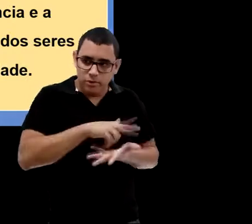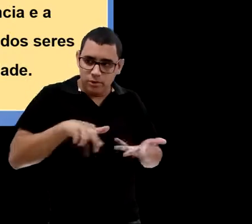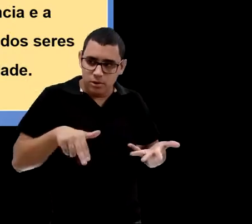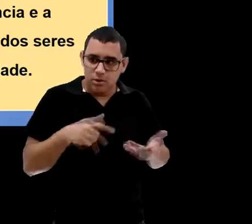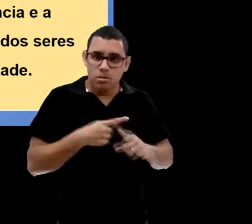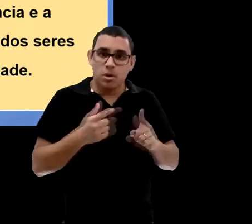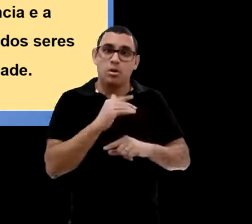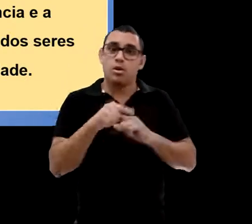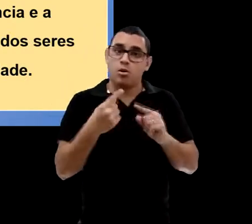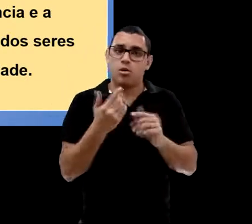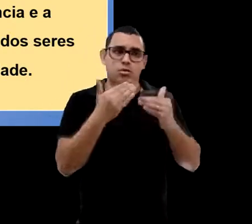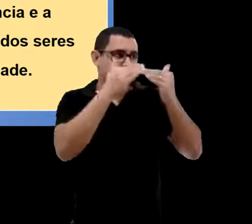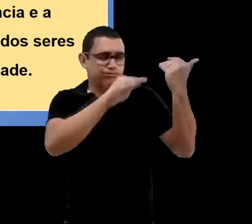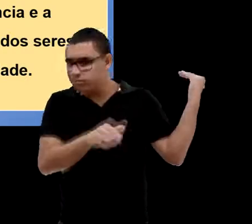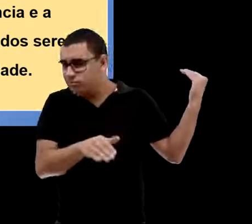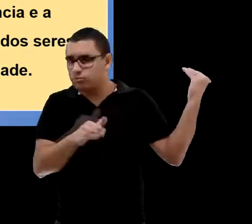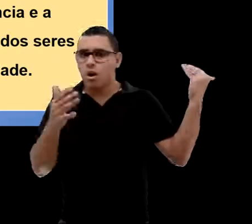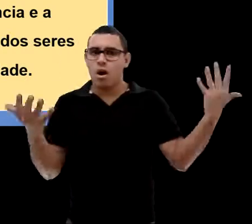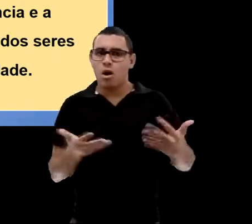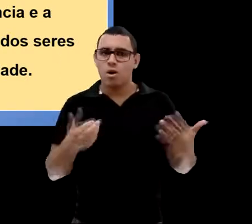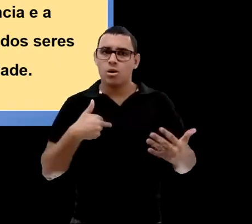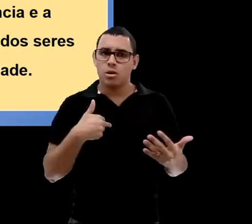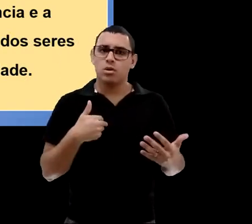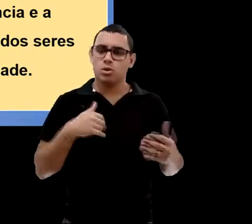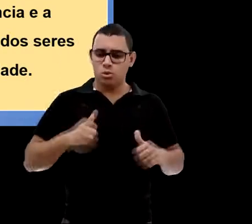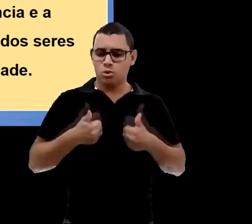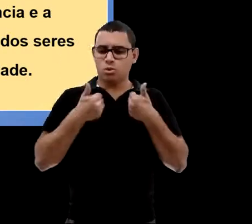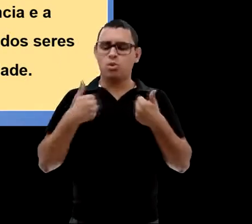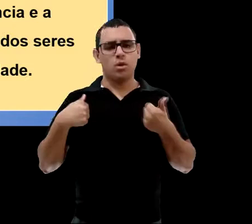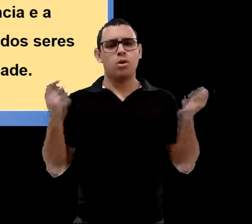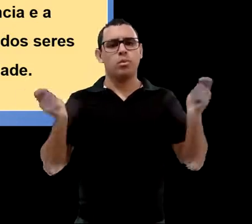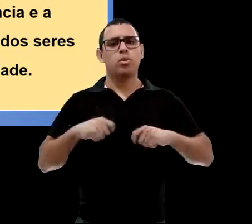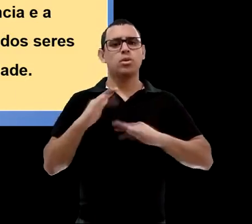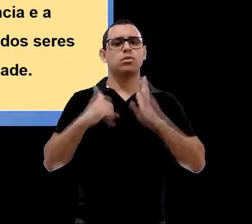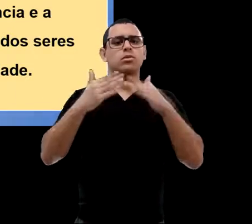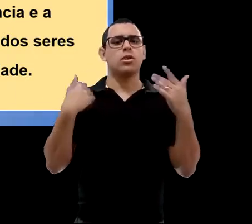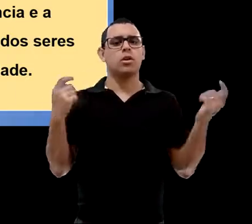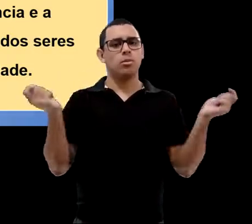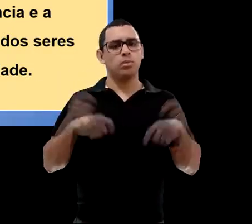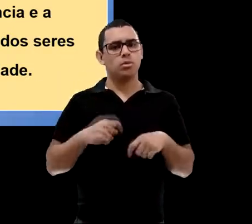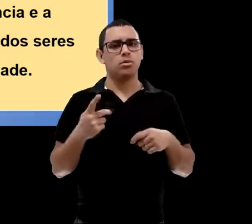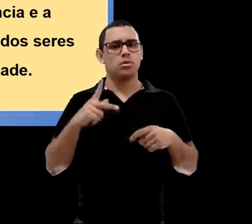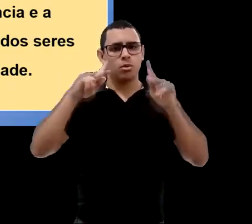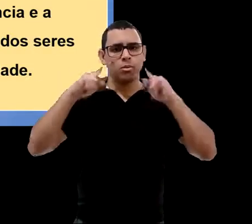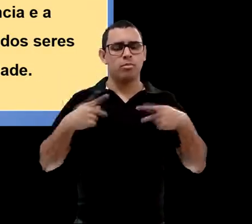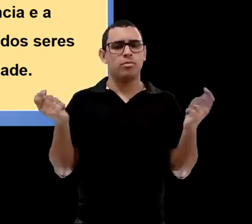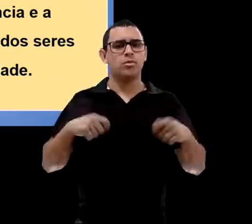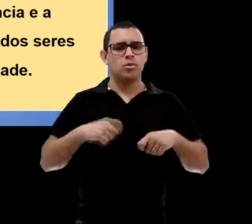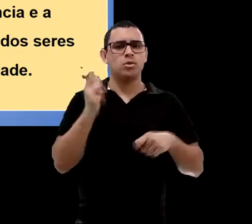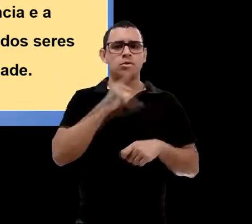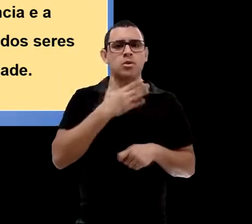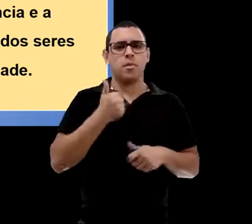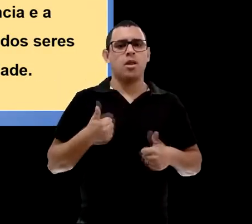dos seres humanos sobre a natureza e a vida em sociedade. Os iluministas, eles eram otimistas, eles acreditavam que dessa forma a